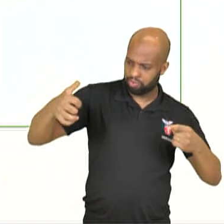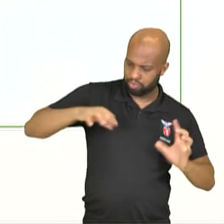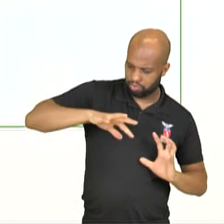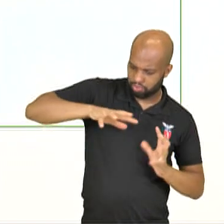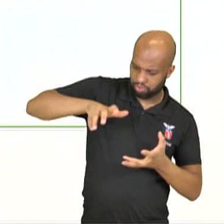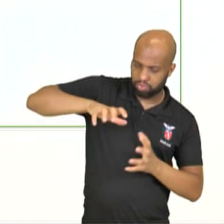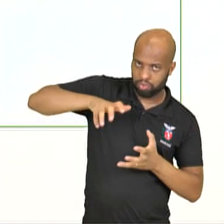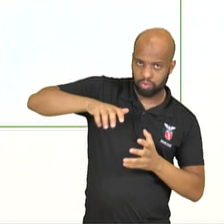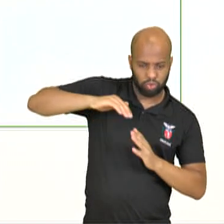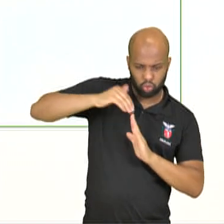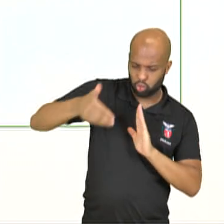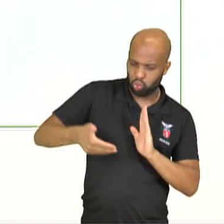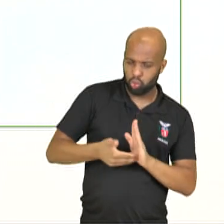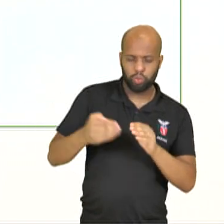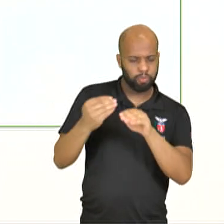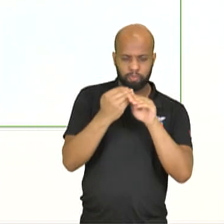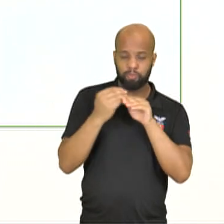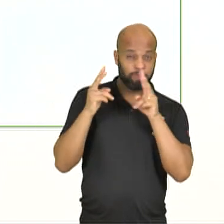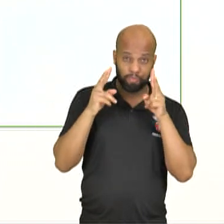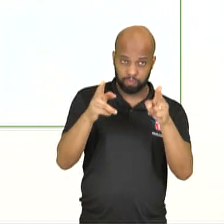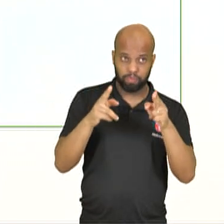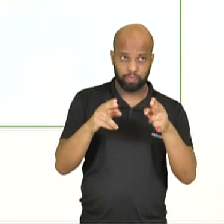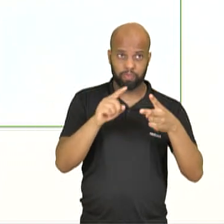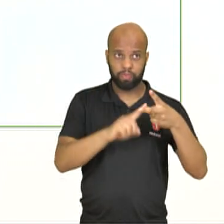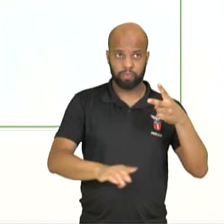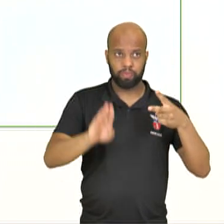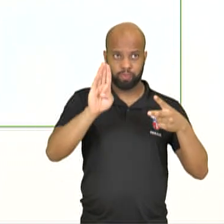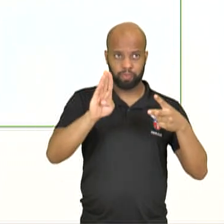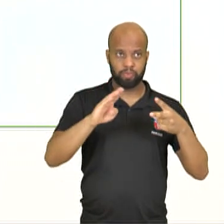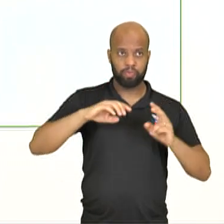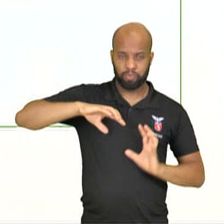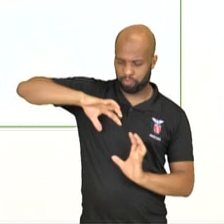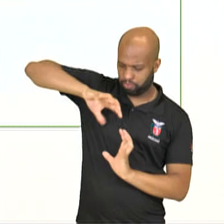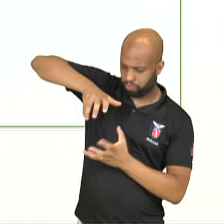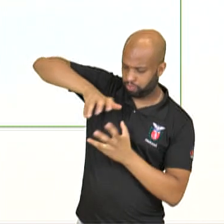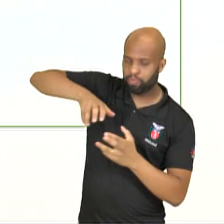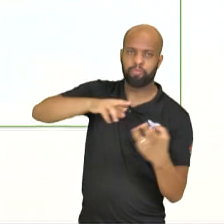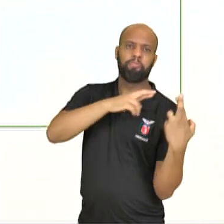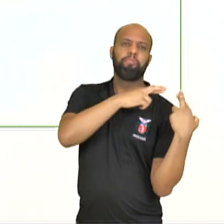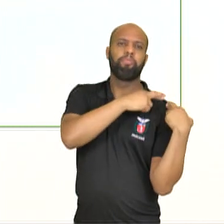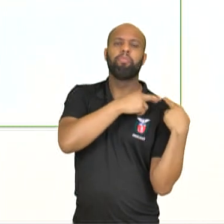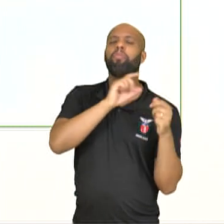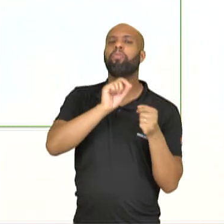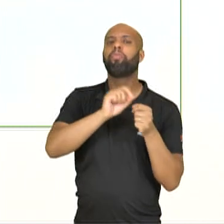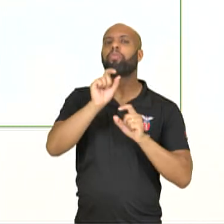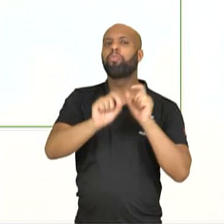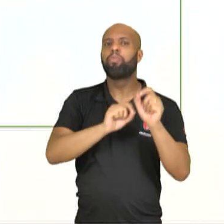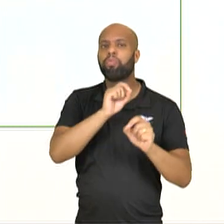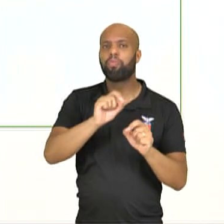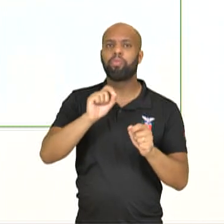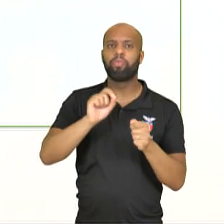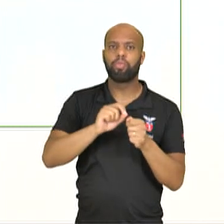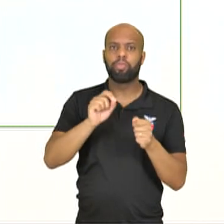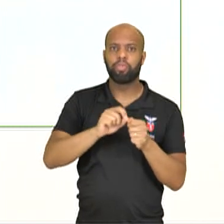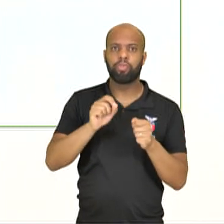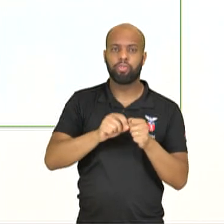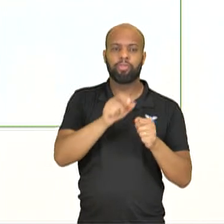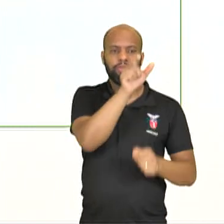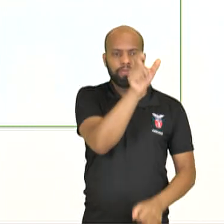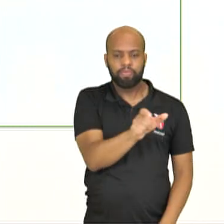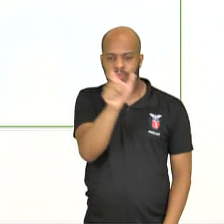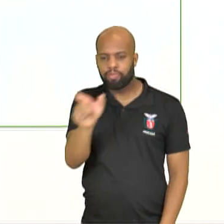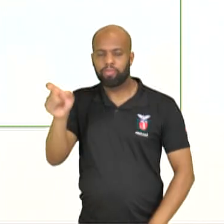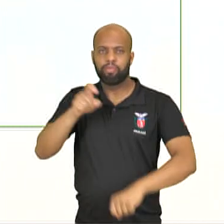superfície terrestre toda de maneira uniforme. Letra B. A rotação é responsável pela ocorrência dos fusos